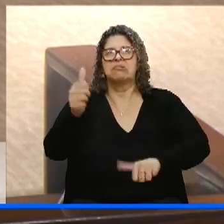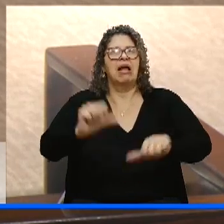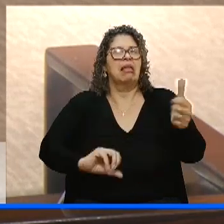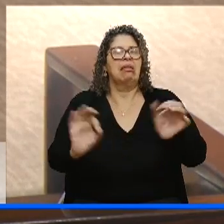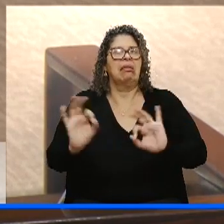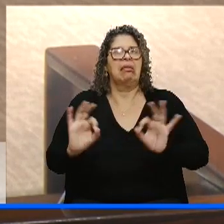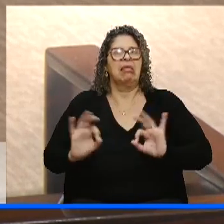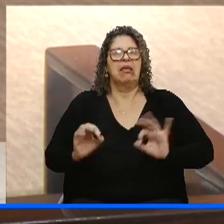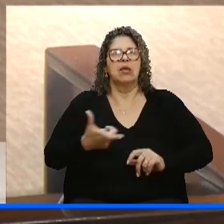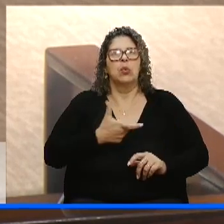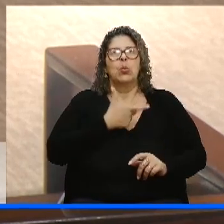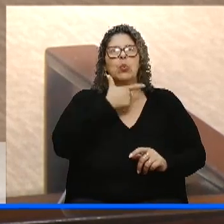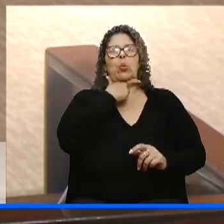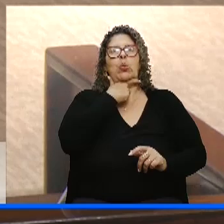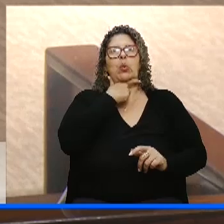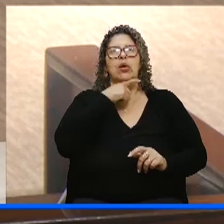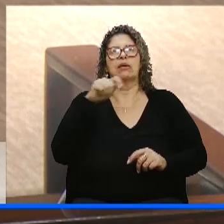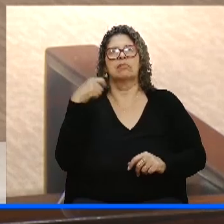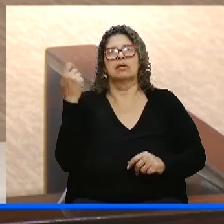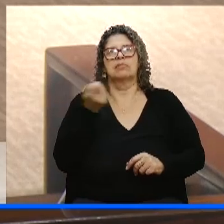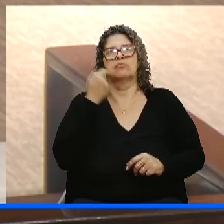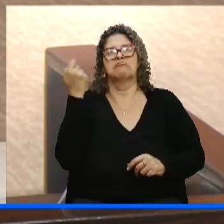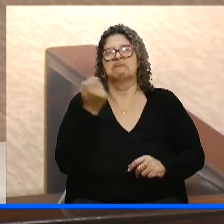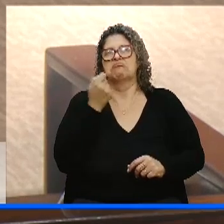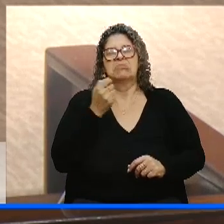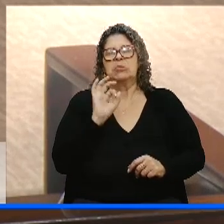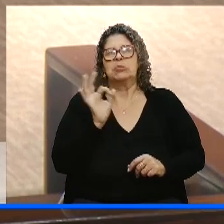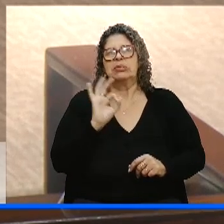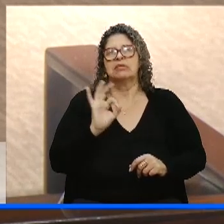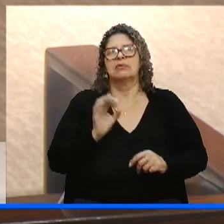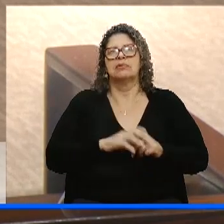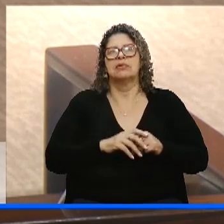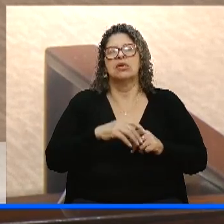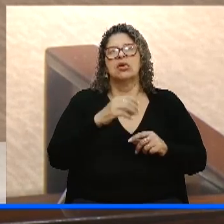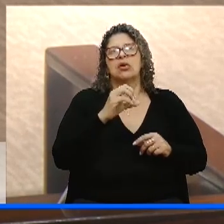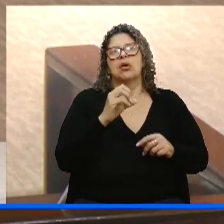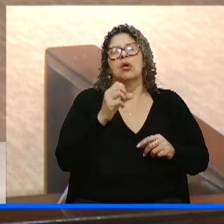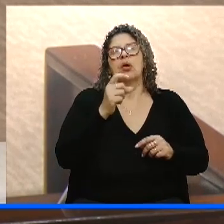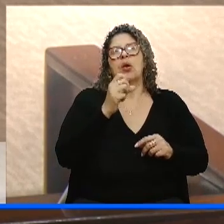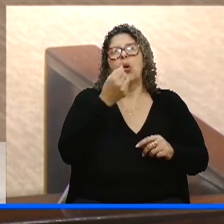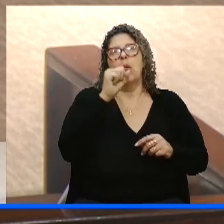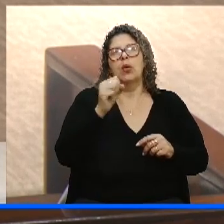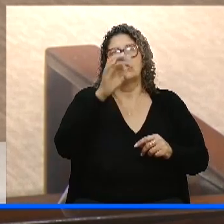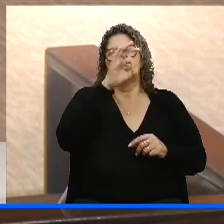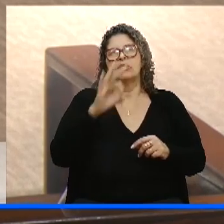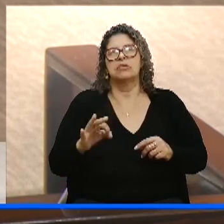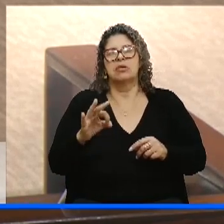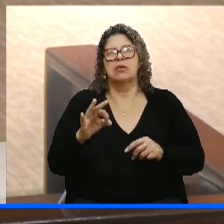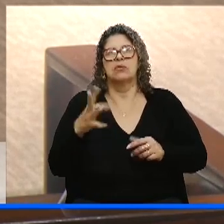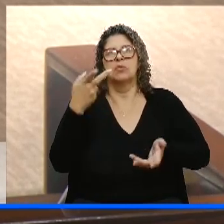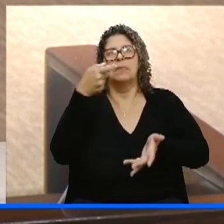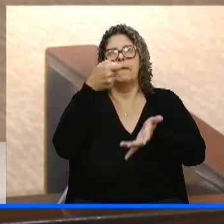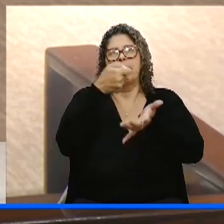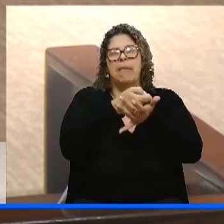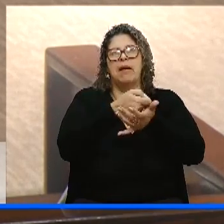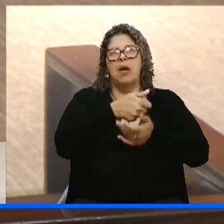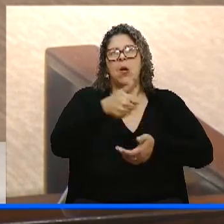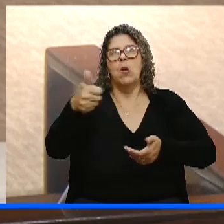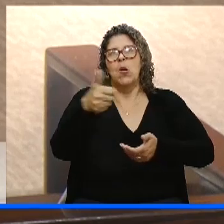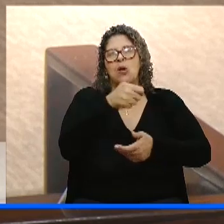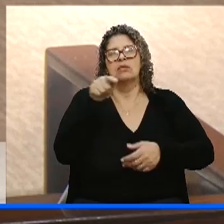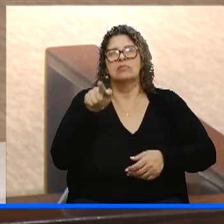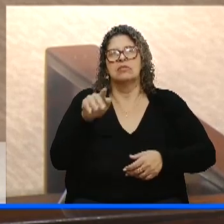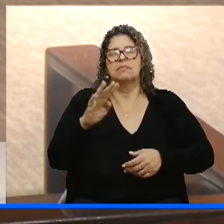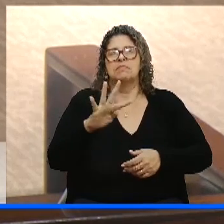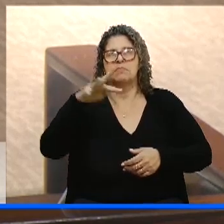orçamentária deficitária tem hoje apenas 18 por cento da sua receita corrente líquida para custear os 11 milhões de